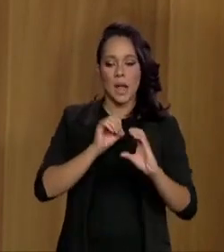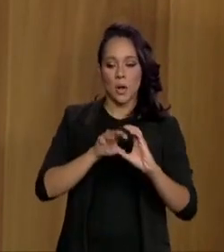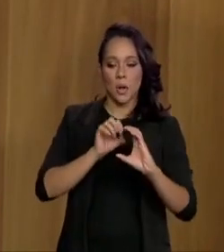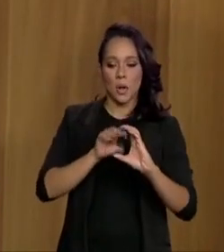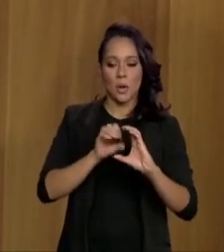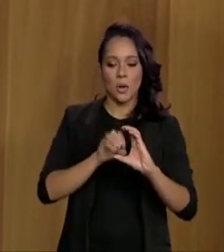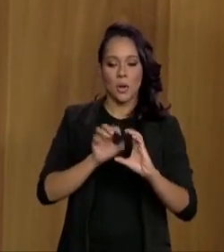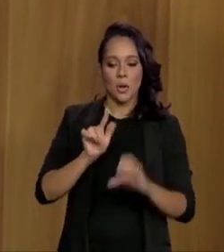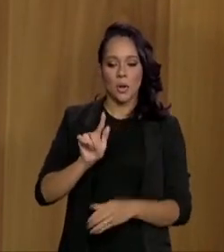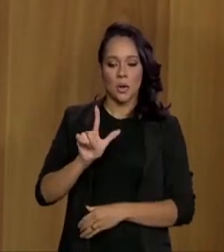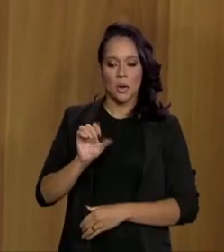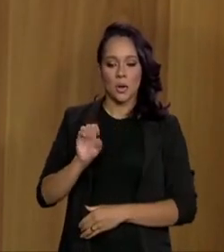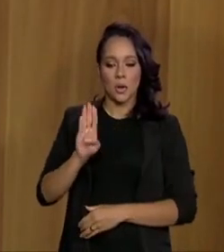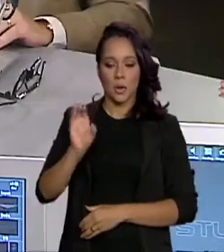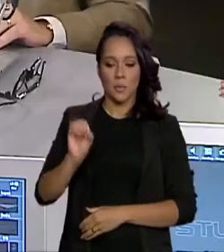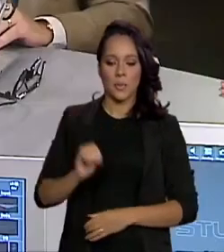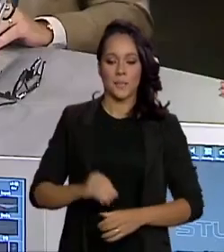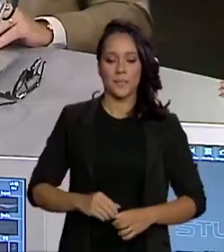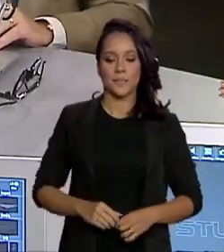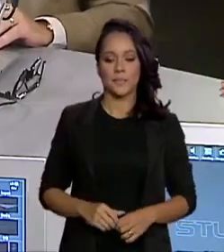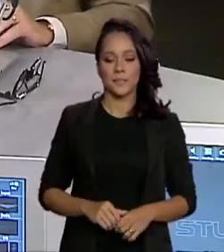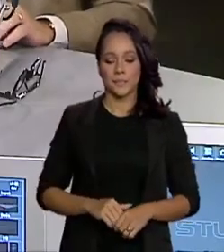Globo.